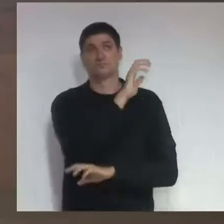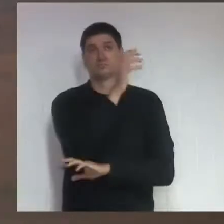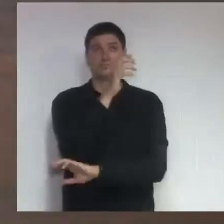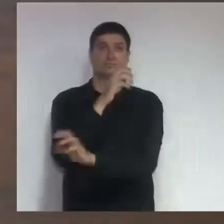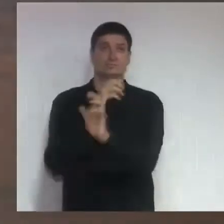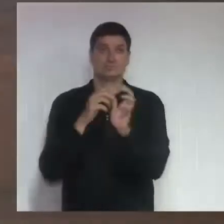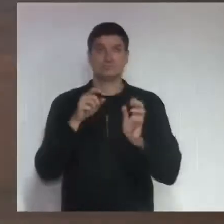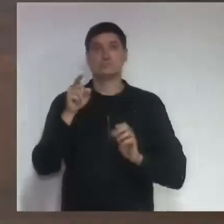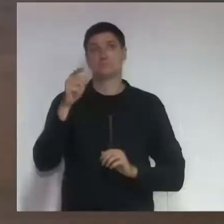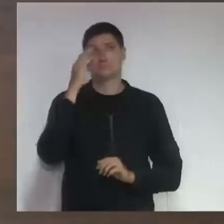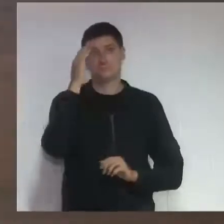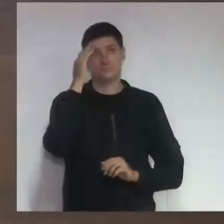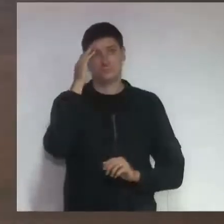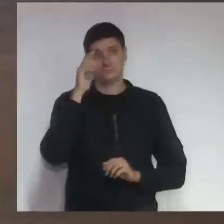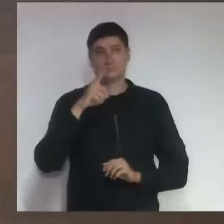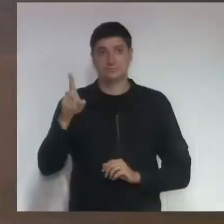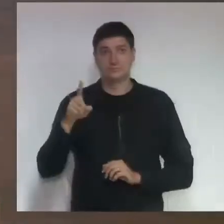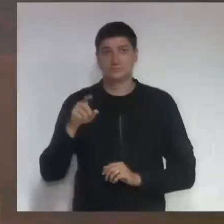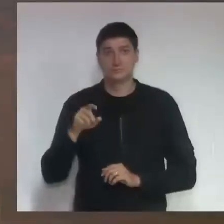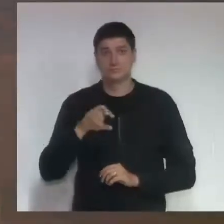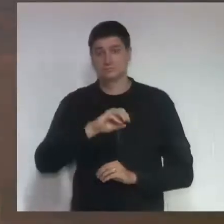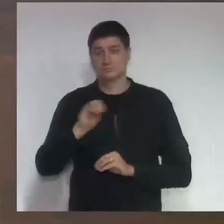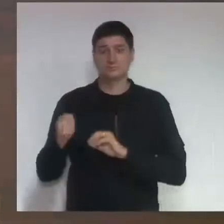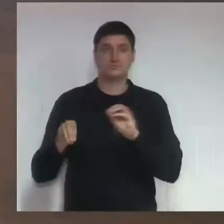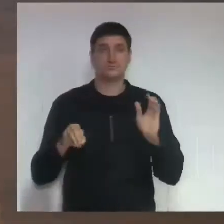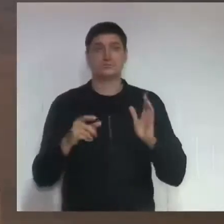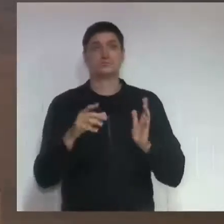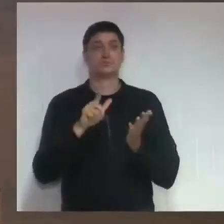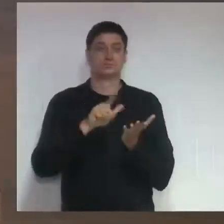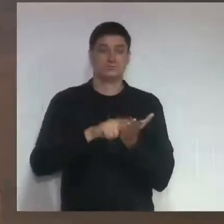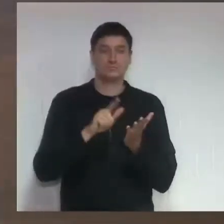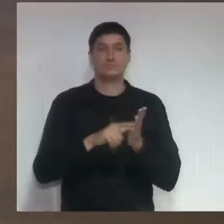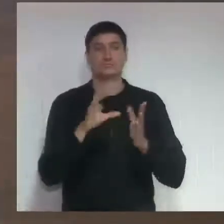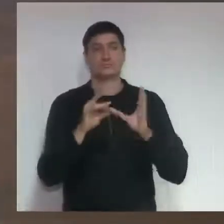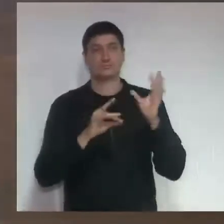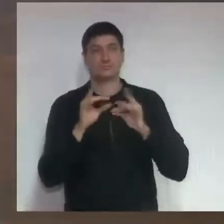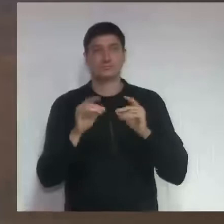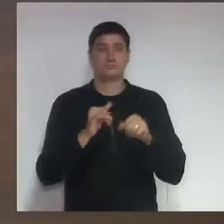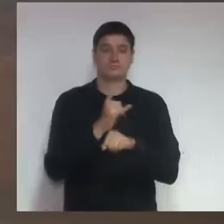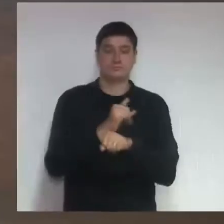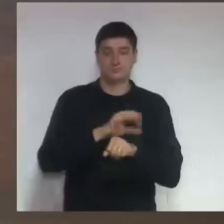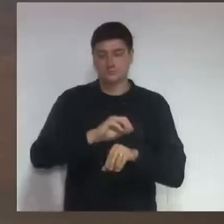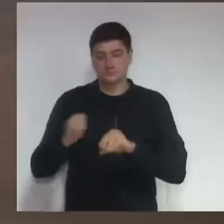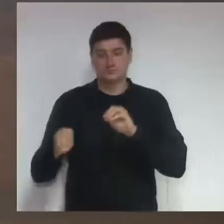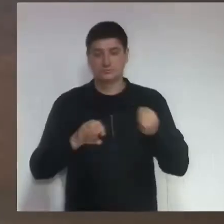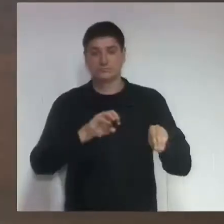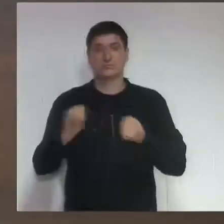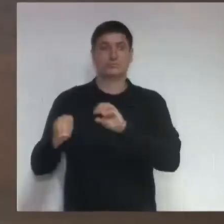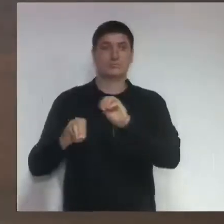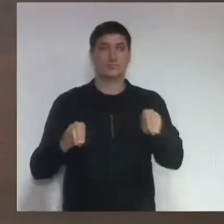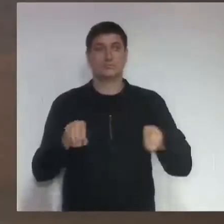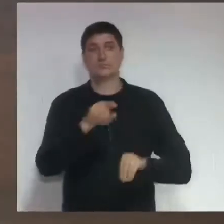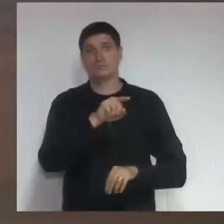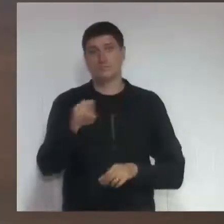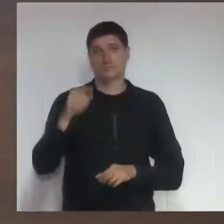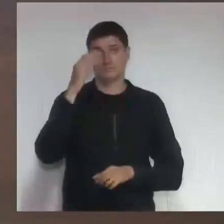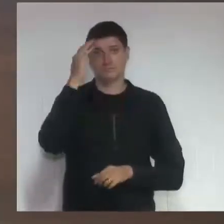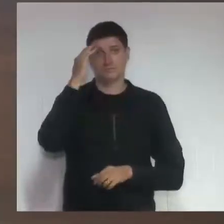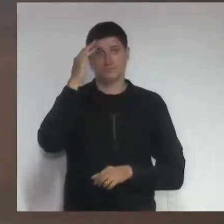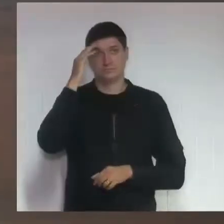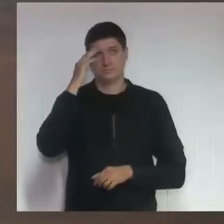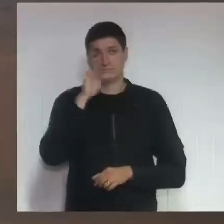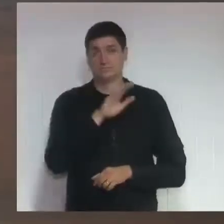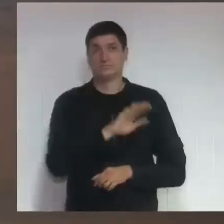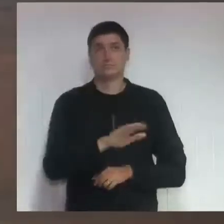ali onde é feita a coleta seletiva e a separação desse lixo, não é educativo para uma